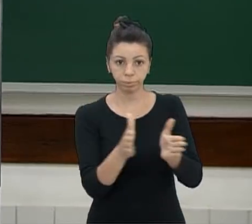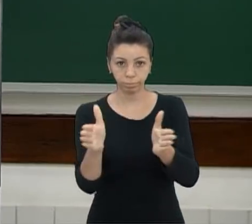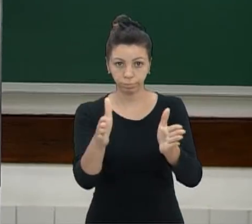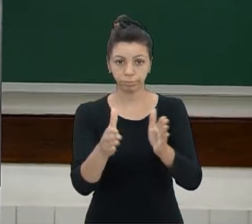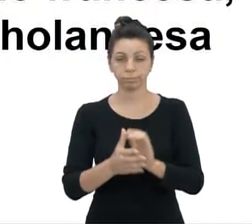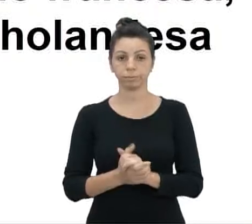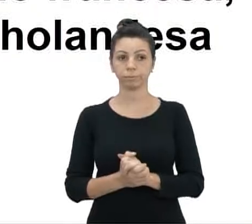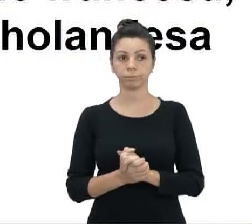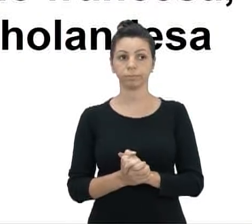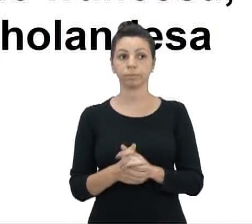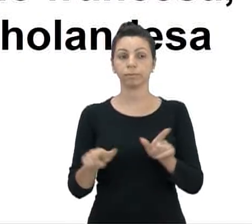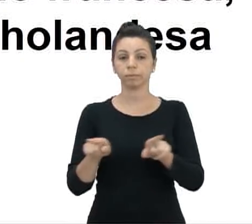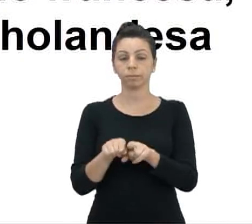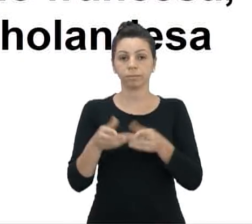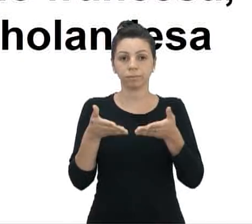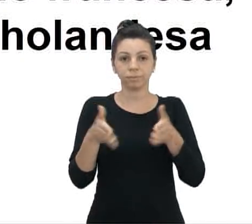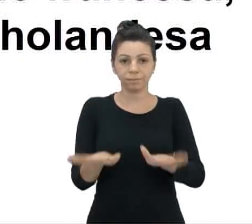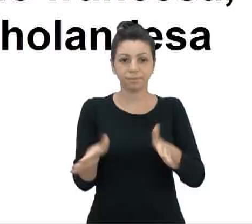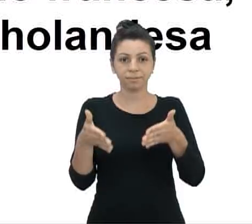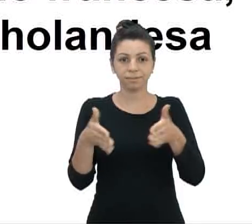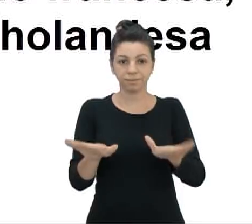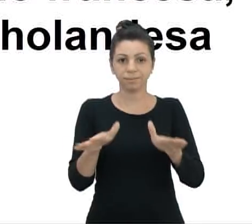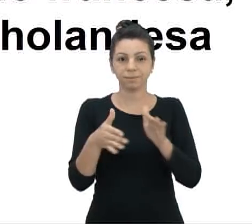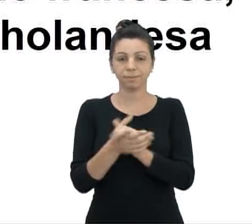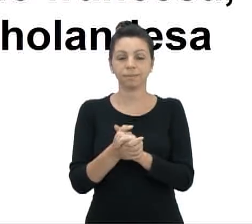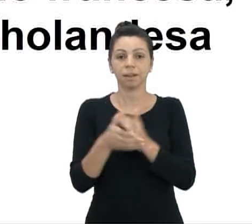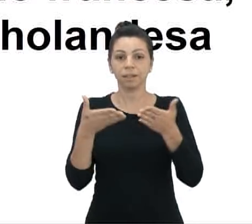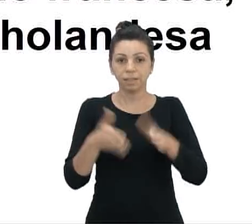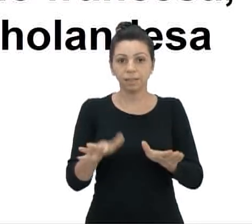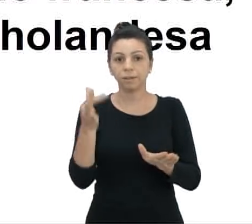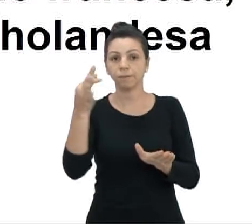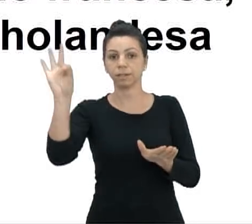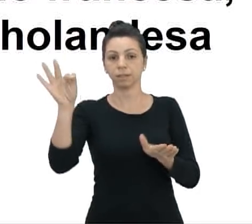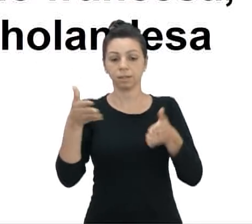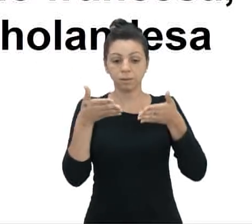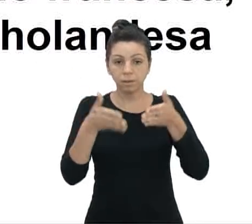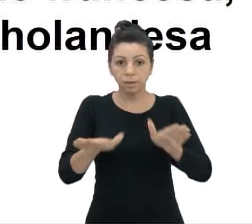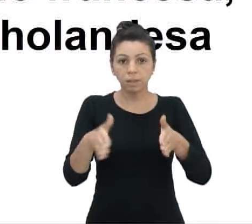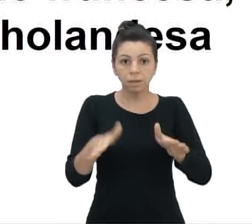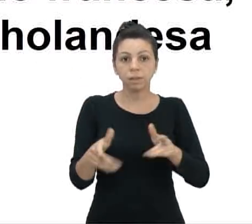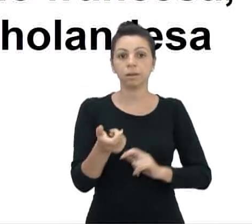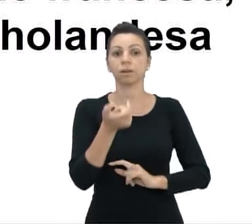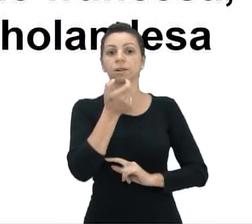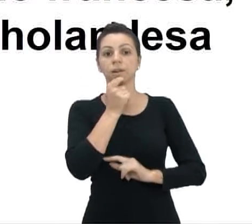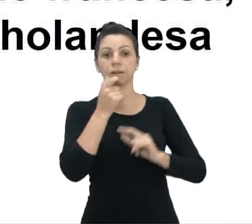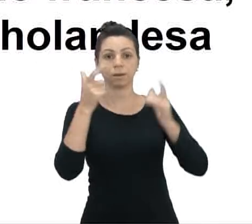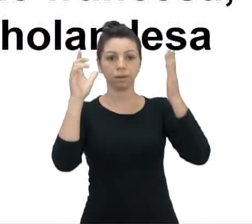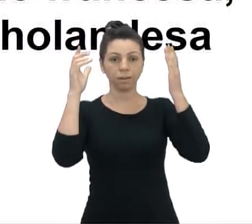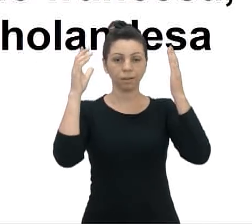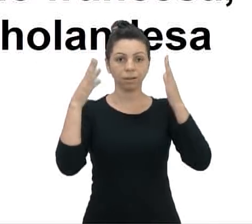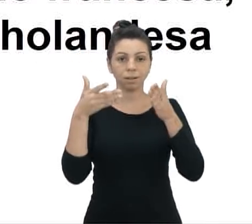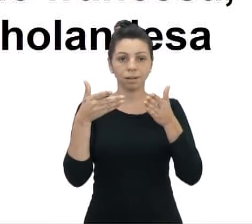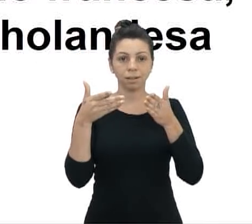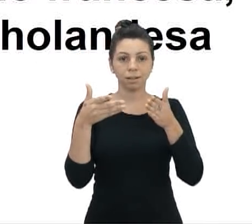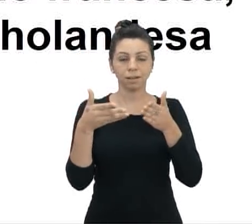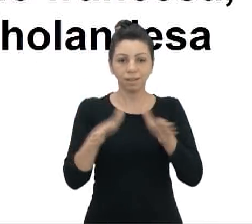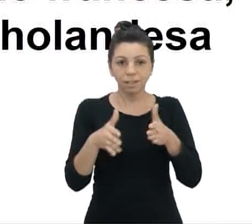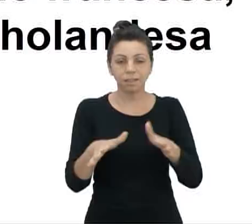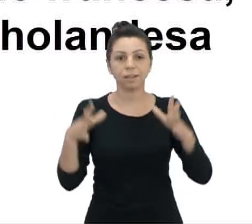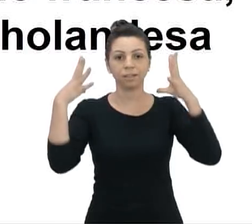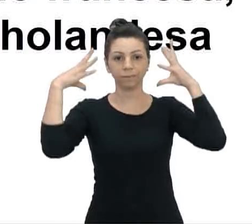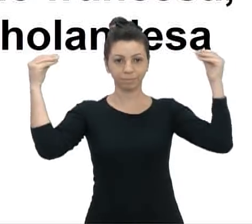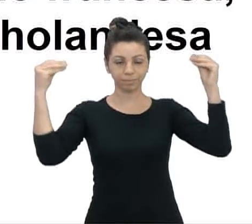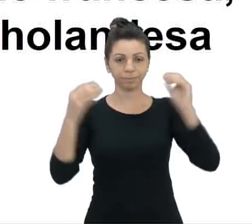Nós temos também as Guianas, Guiana Francesa e Suriname, que são de colonização